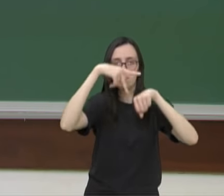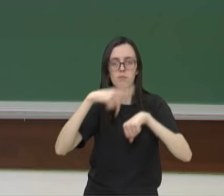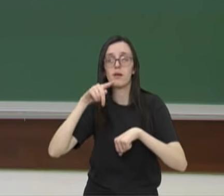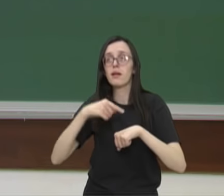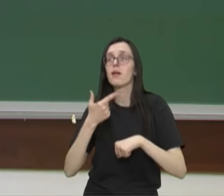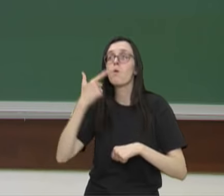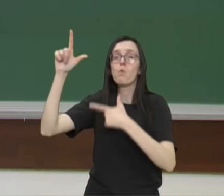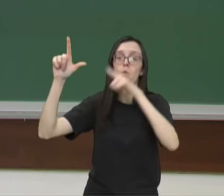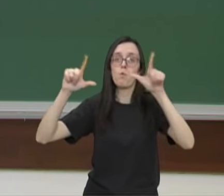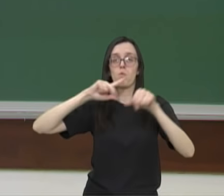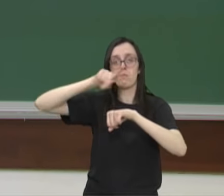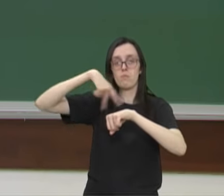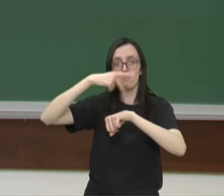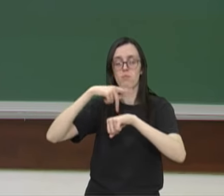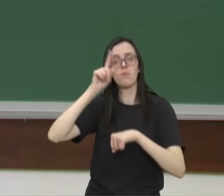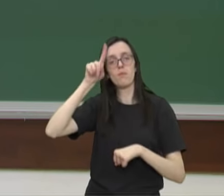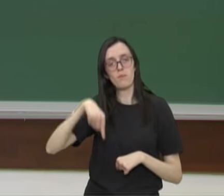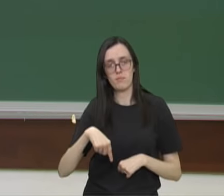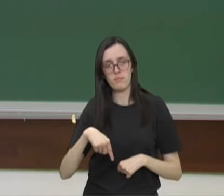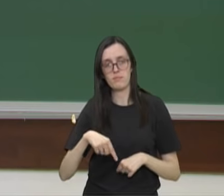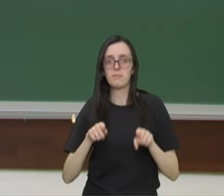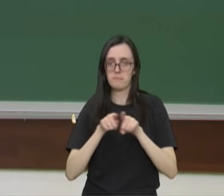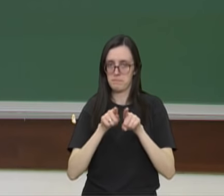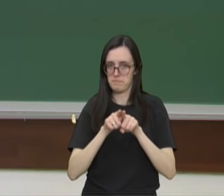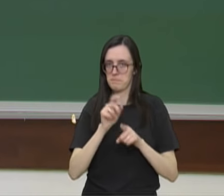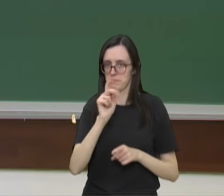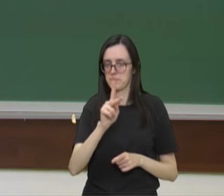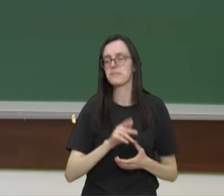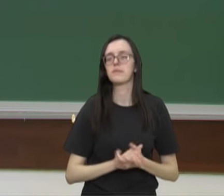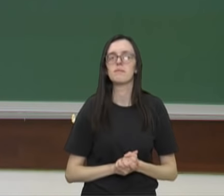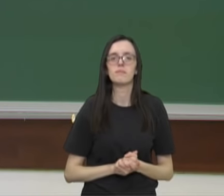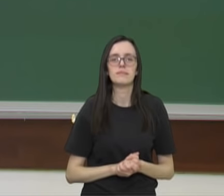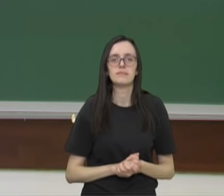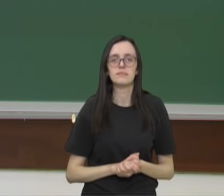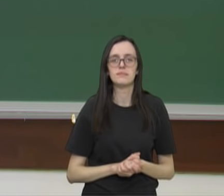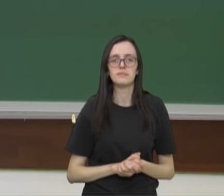levados para outros países abaixo o custo ok